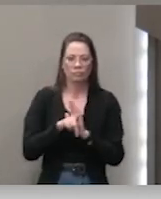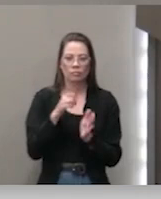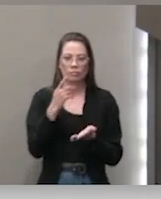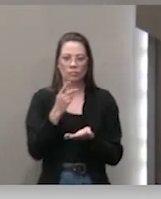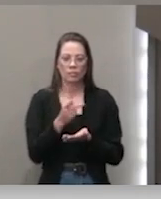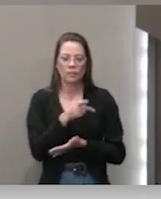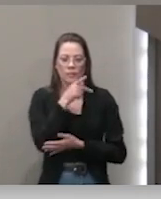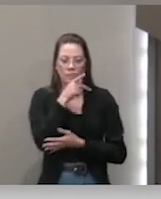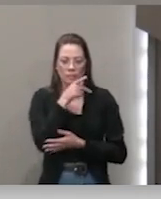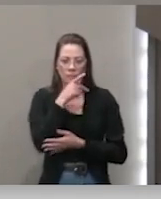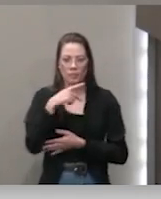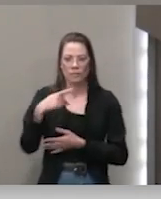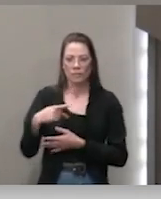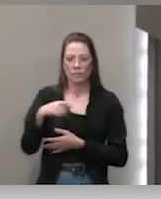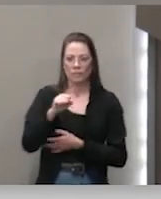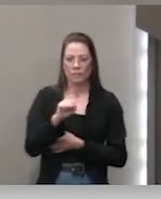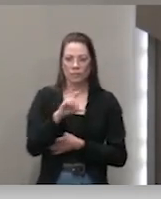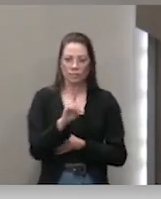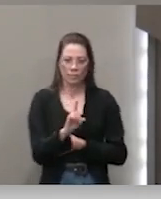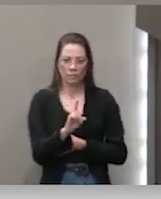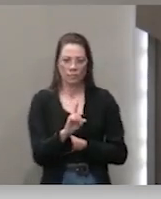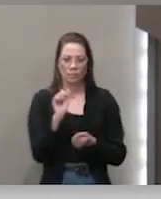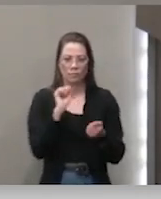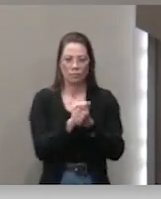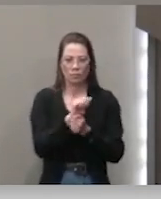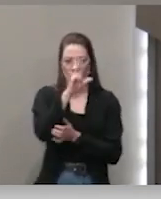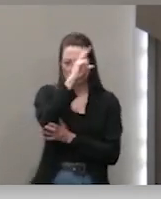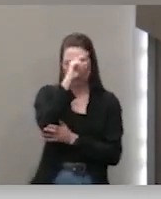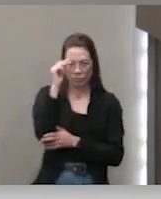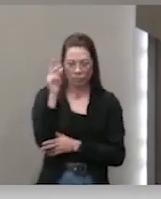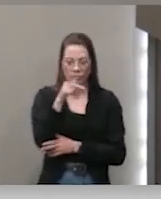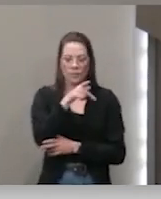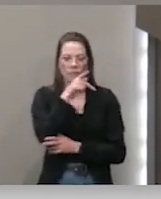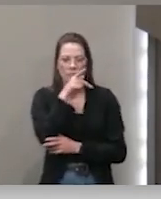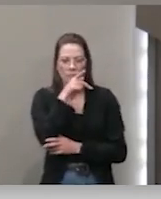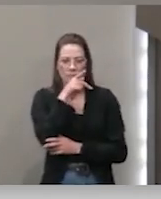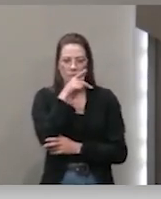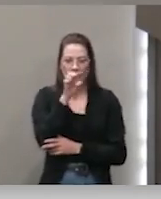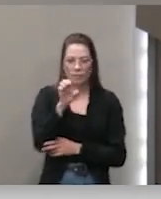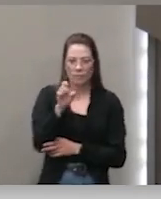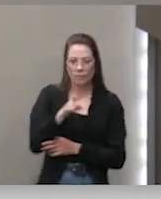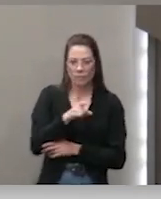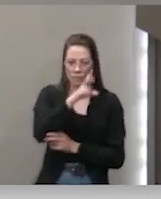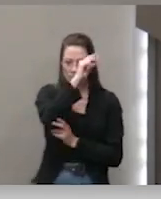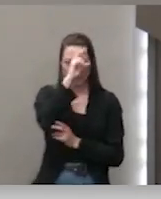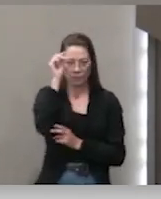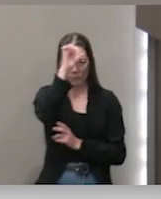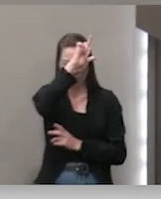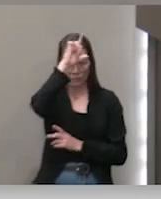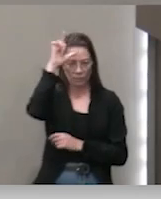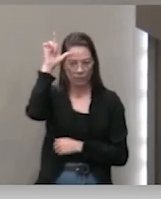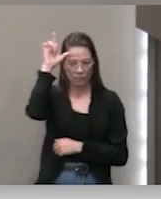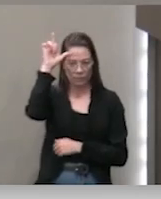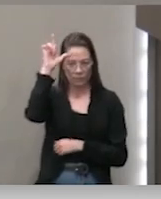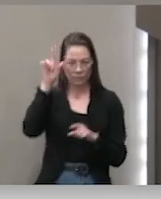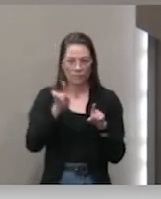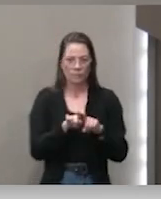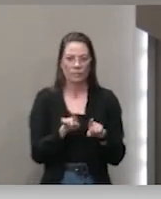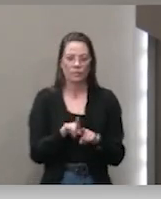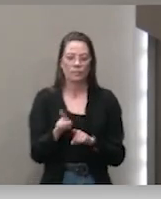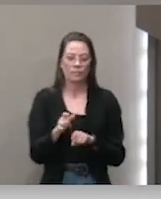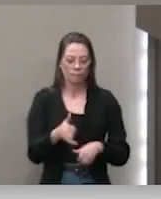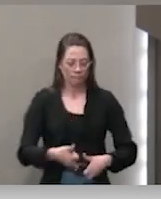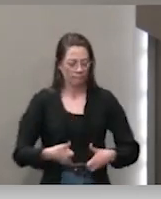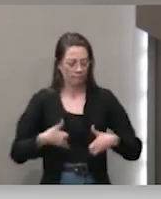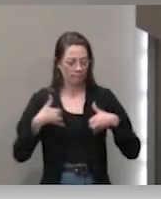também no executivo pelo prefeito Pedro, pelo ex-prefeito Luciano Azevedo, que também são pessoas que